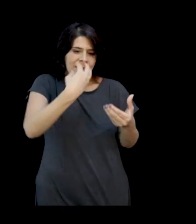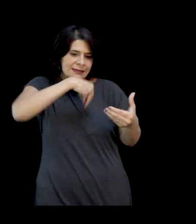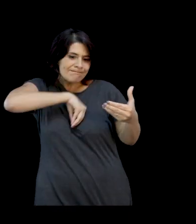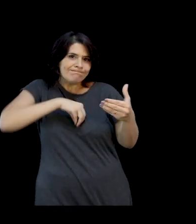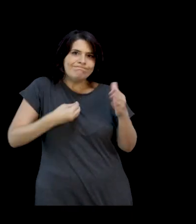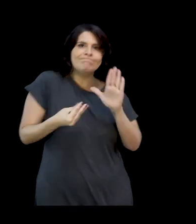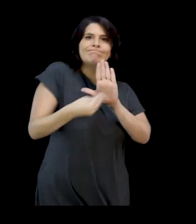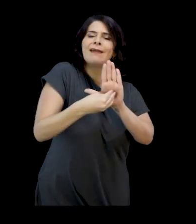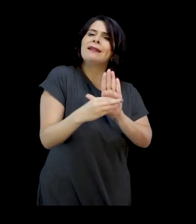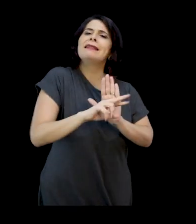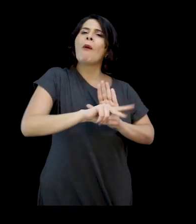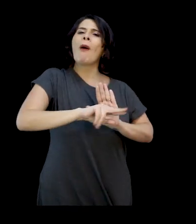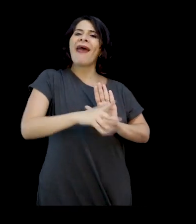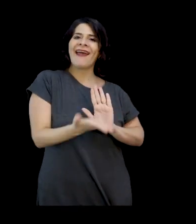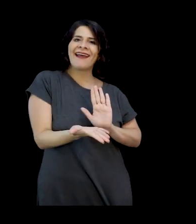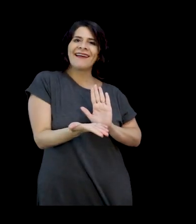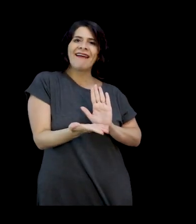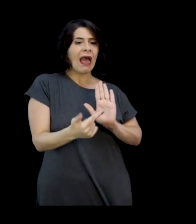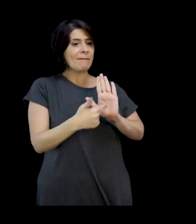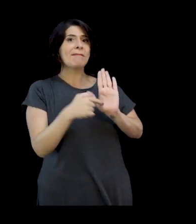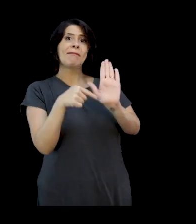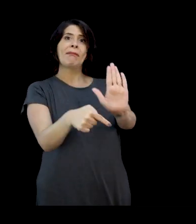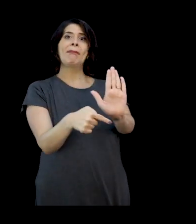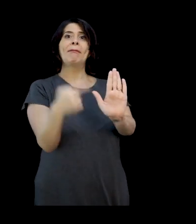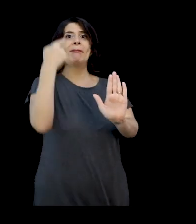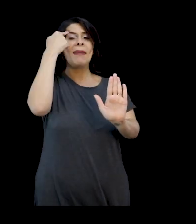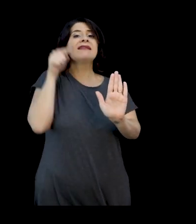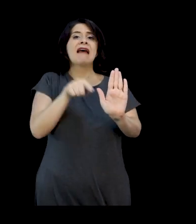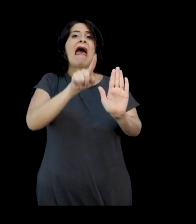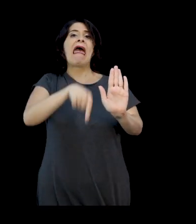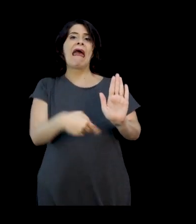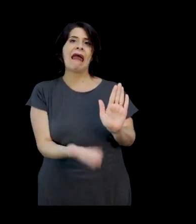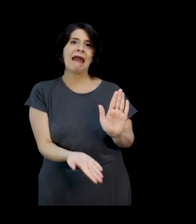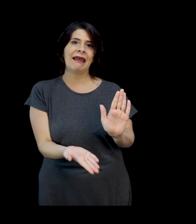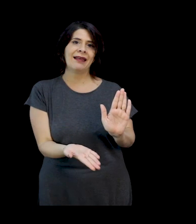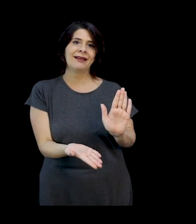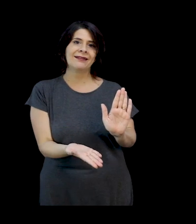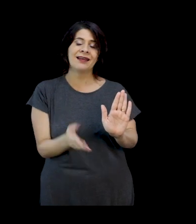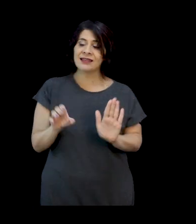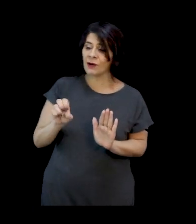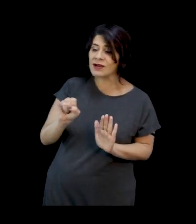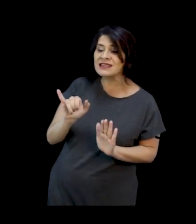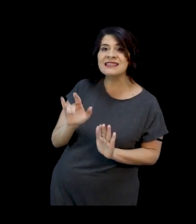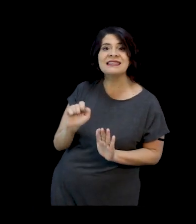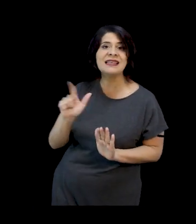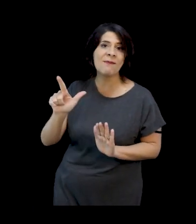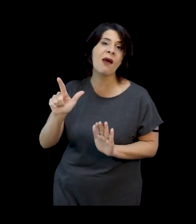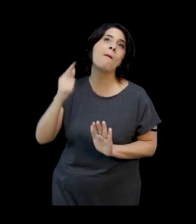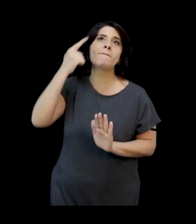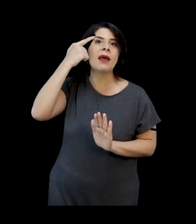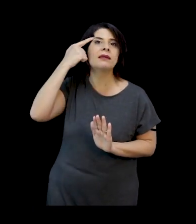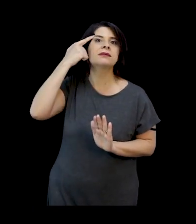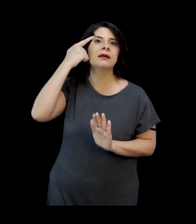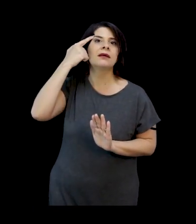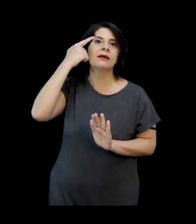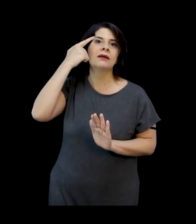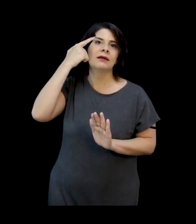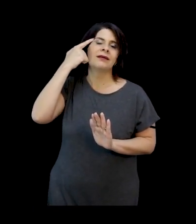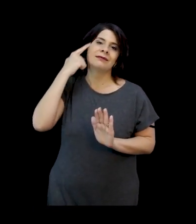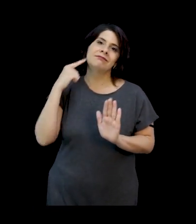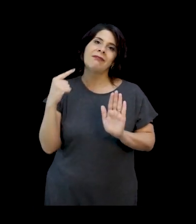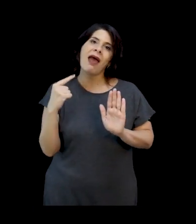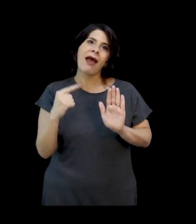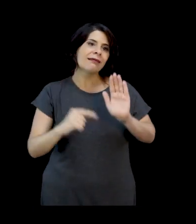do sujeito. Você trata objetos que estão destituídos dessa característica plausível, imprescindível na